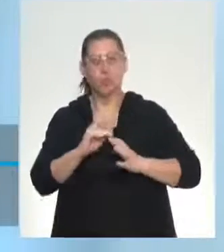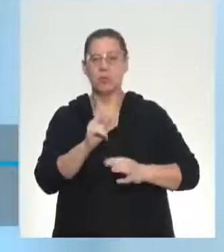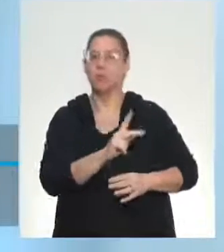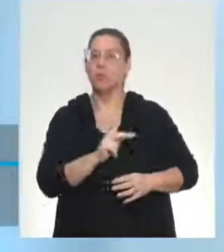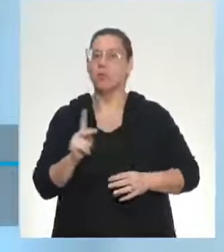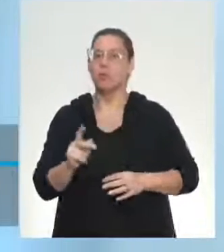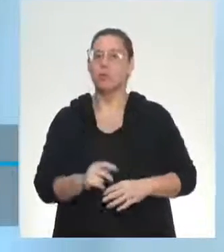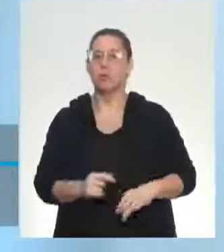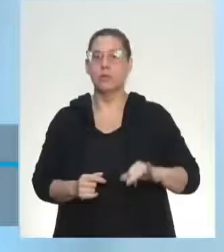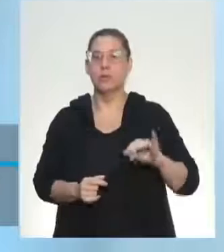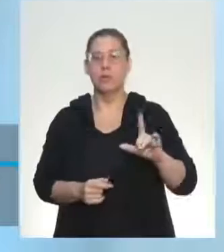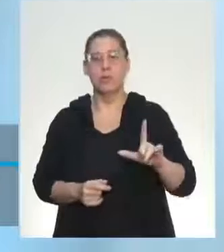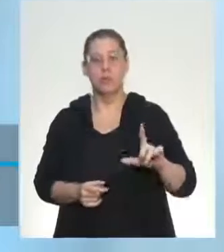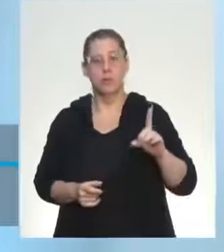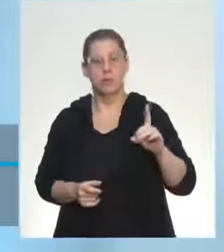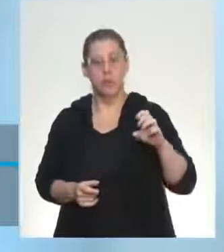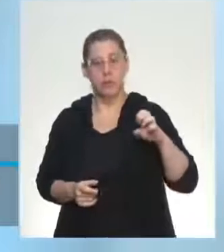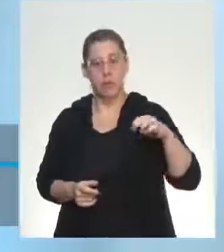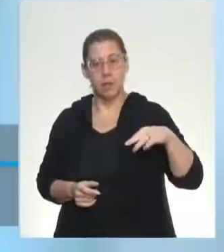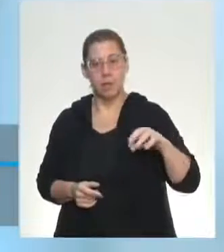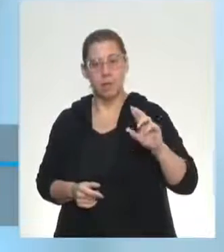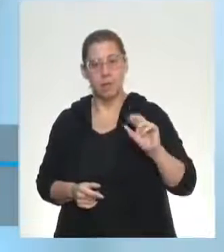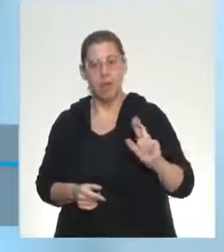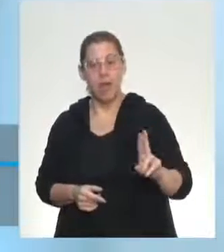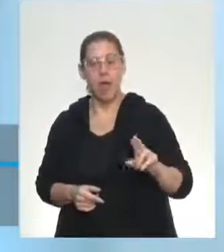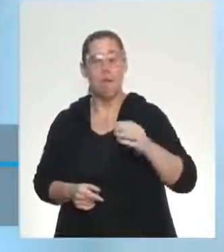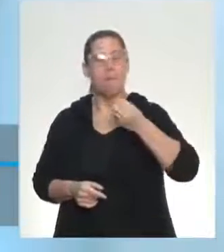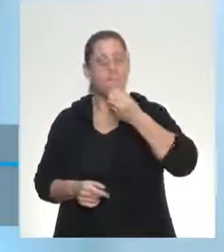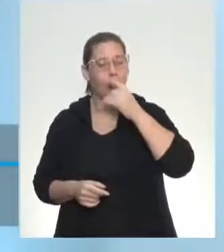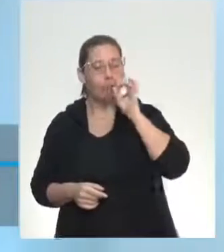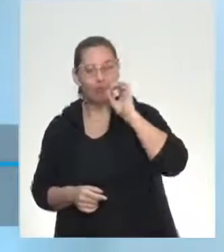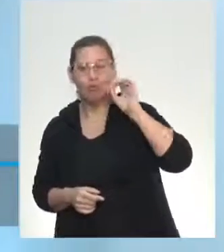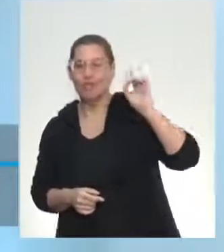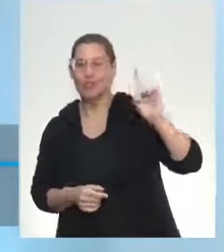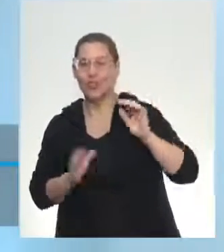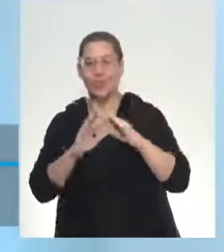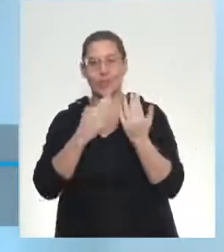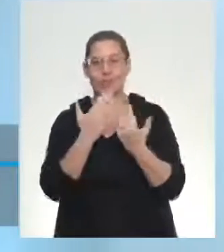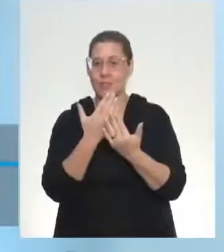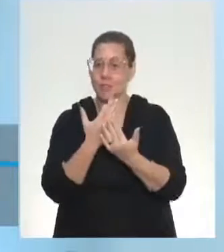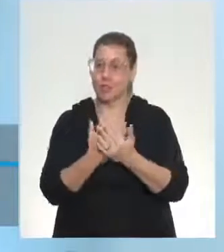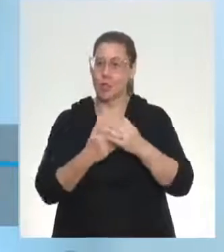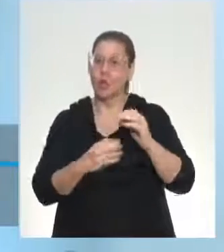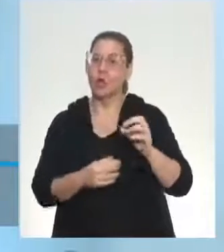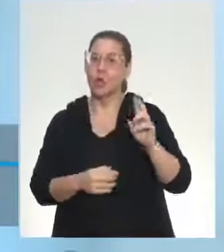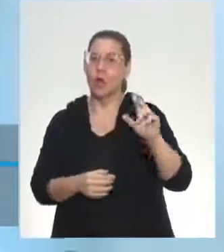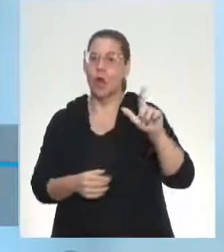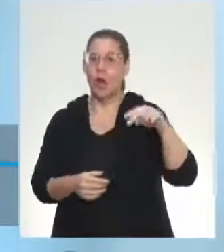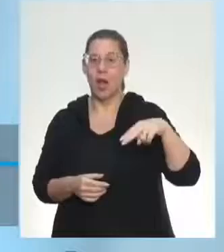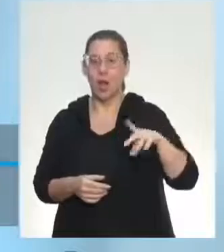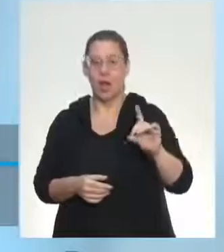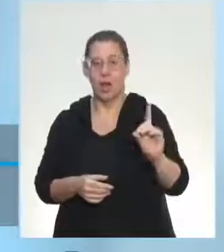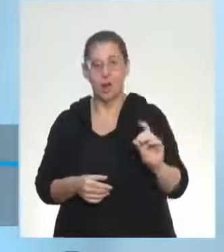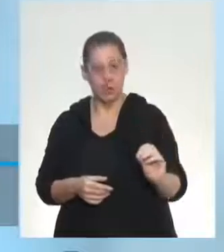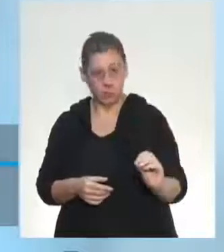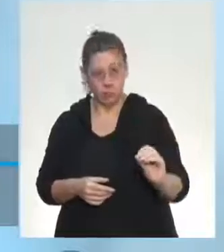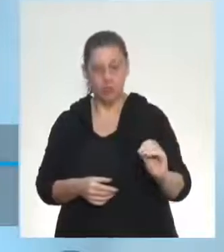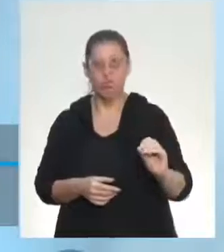professor Ildemar, dizendo aqui, bom dia, galera da escola do Orlando